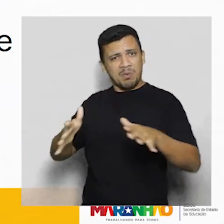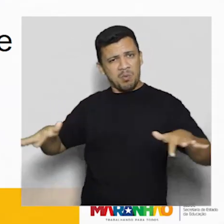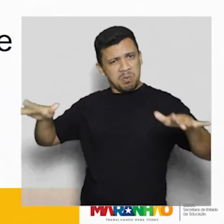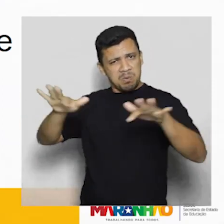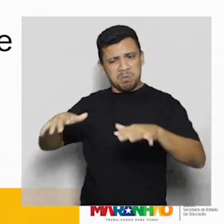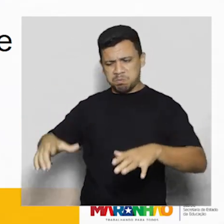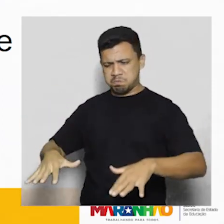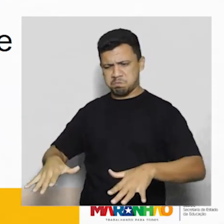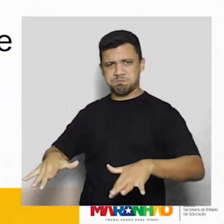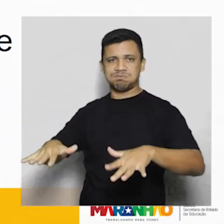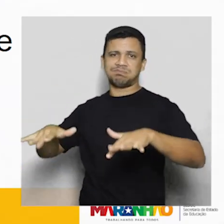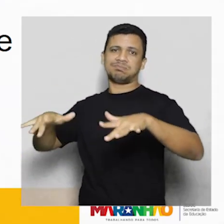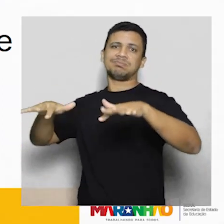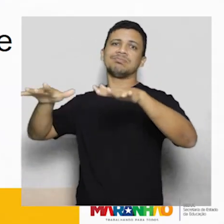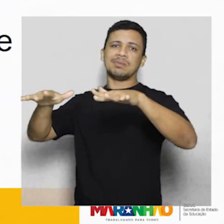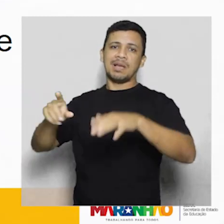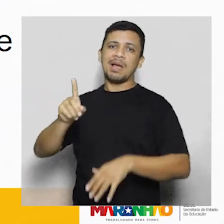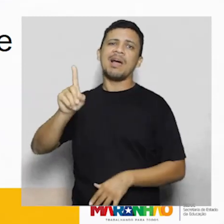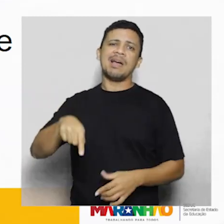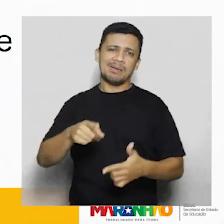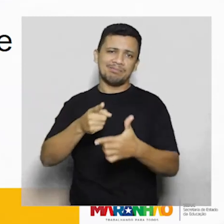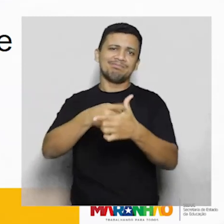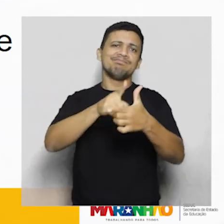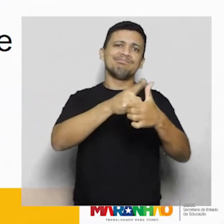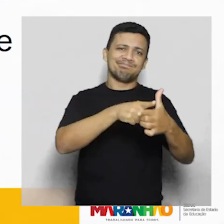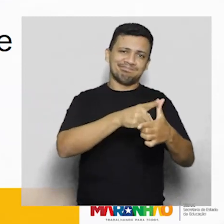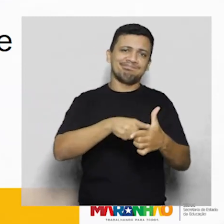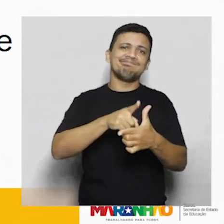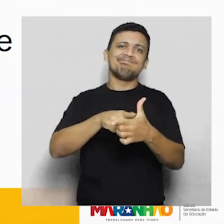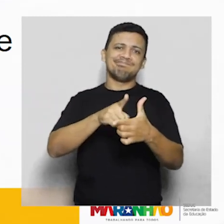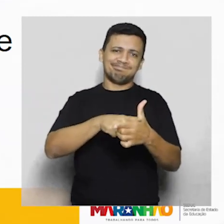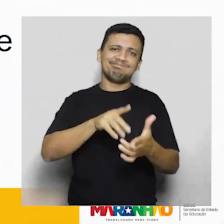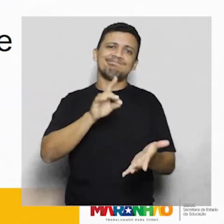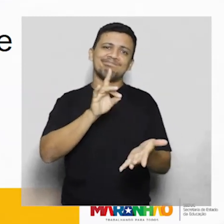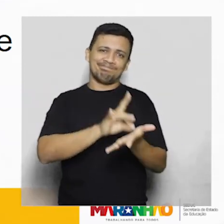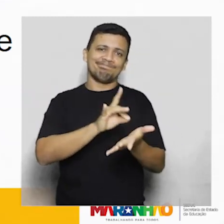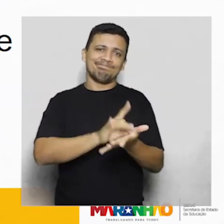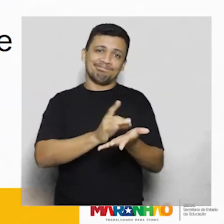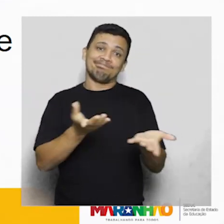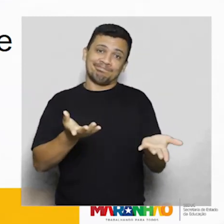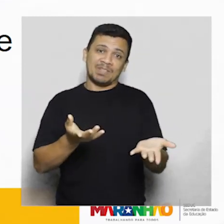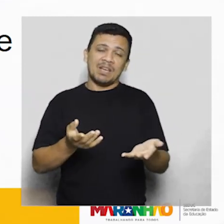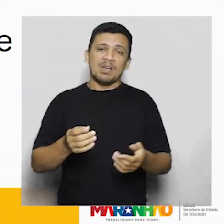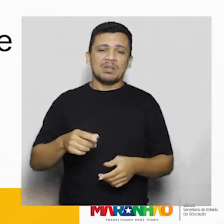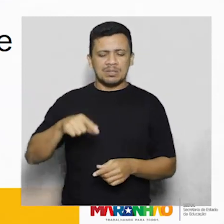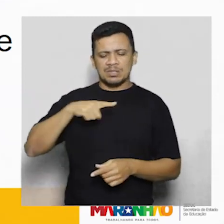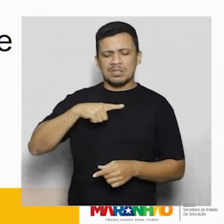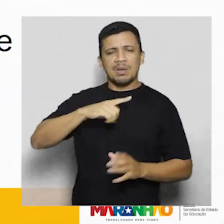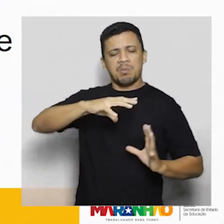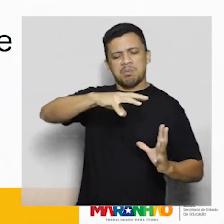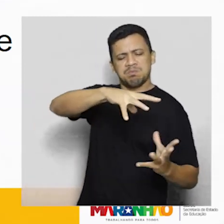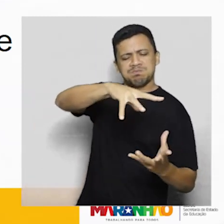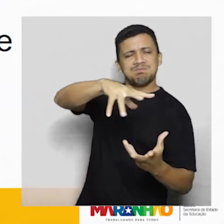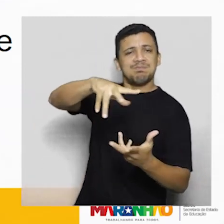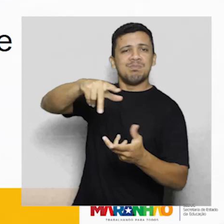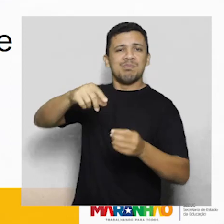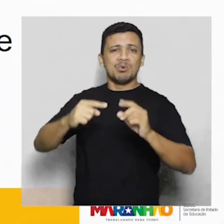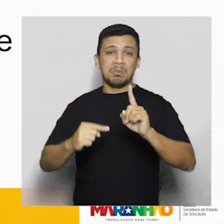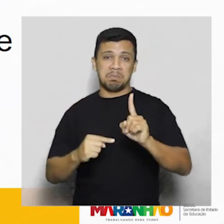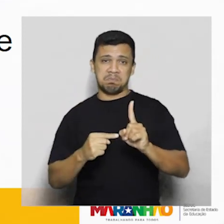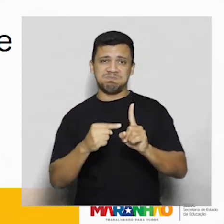são consequências plausíveis desse aquecimento né do aquecimento do nosso